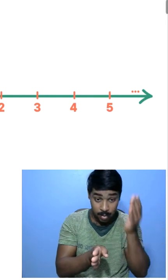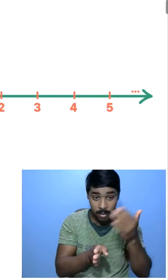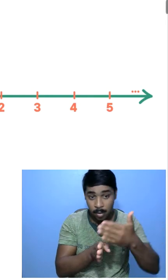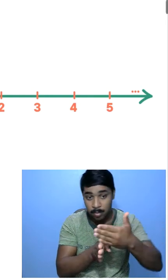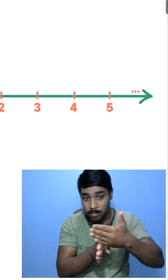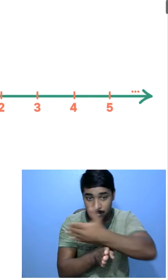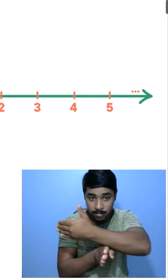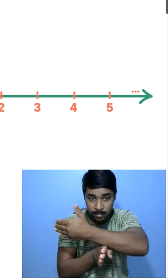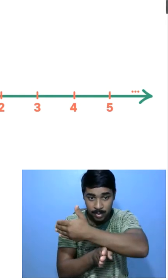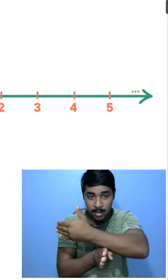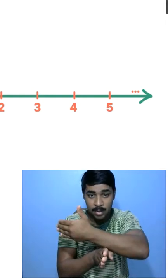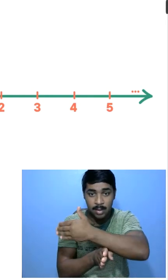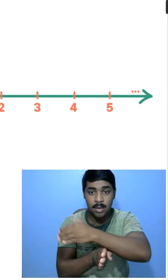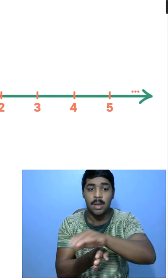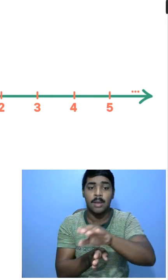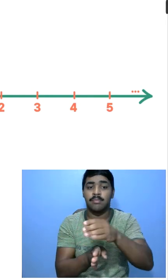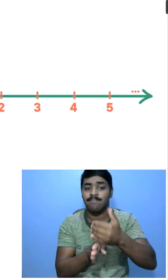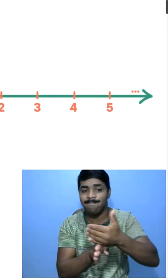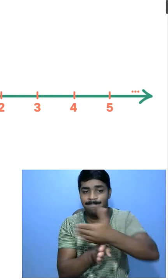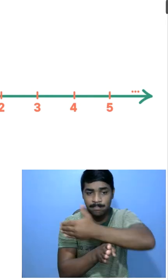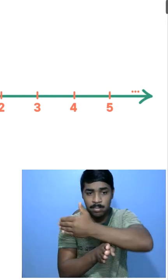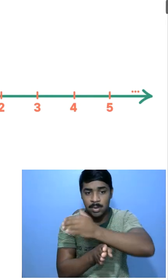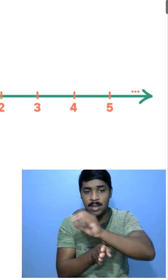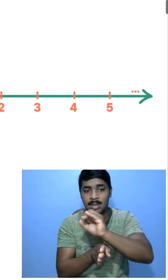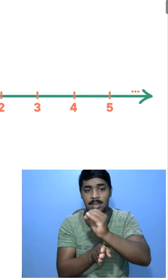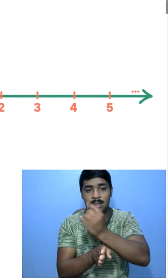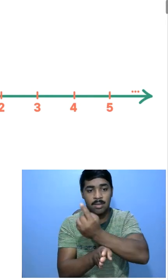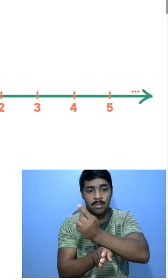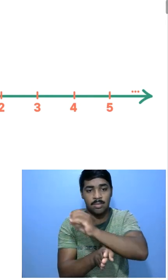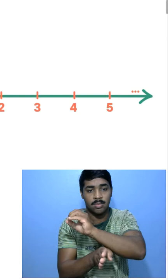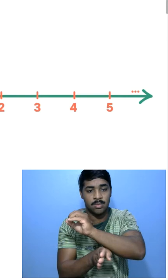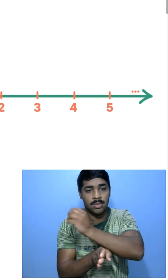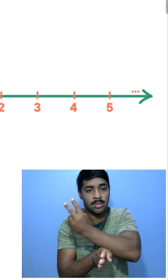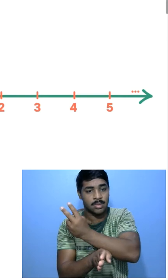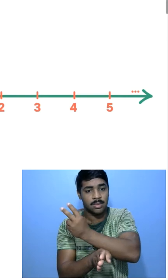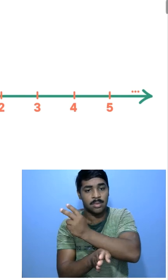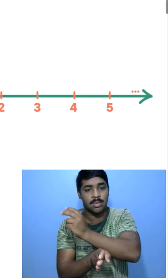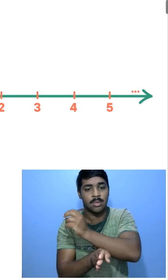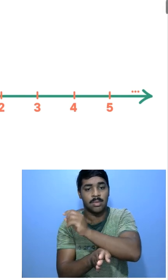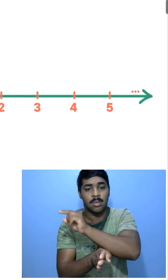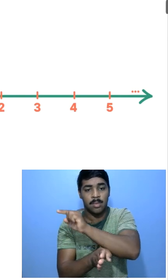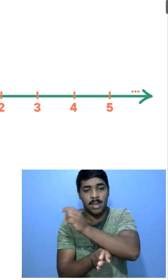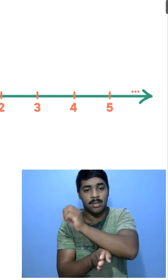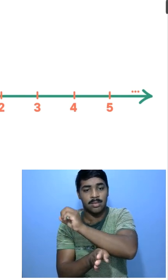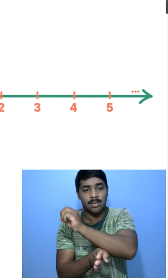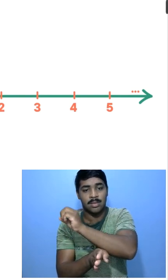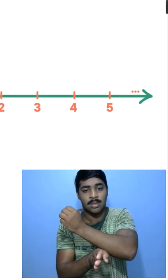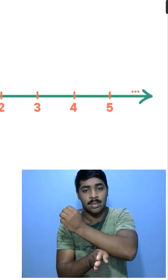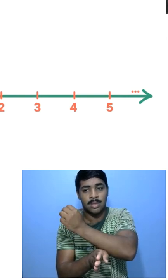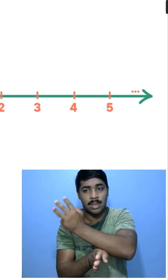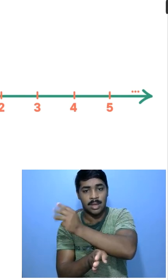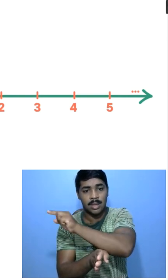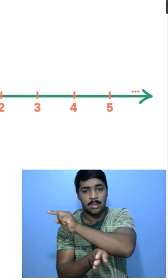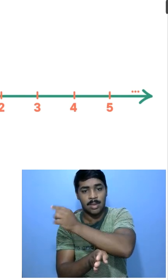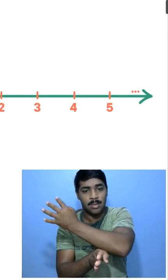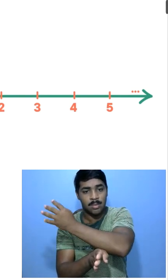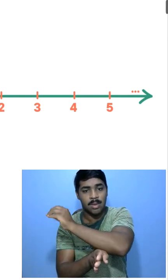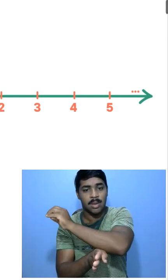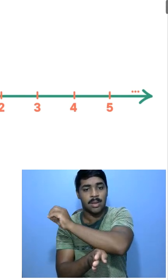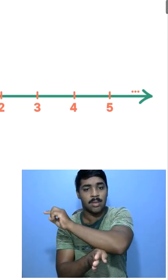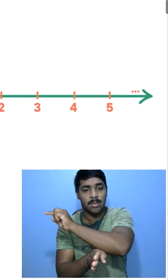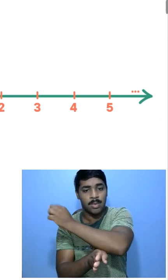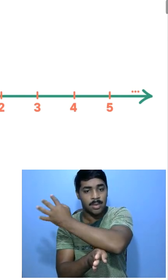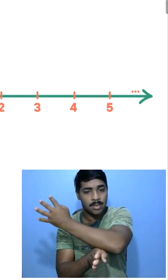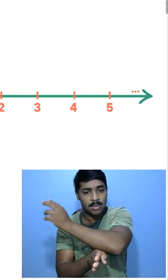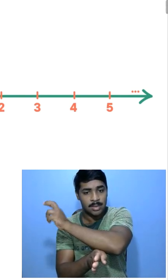direita, números negativos e números positivos. E isso infinitamente. Você tem o menos 5, menos 4, menos 3, chega no zero. 1,